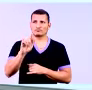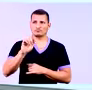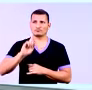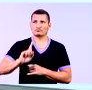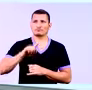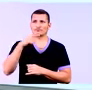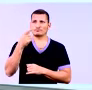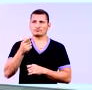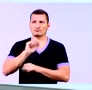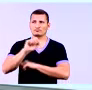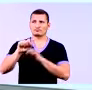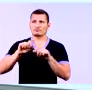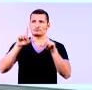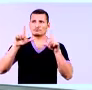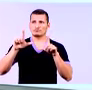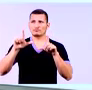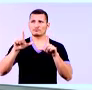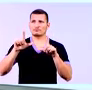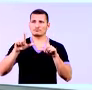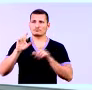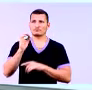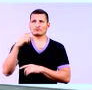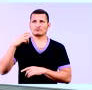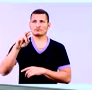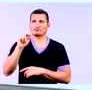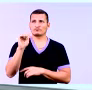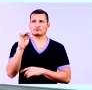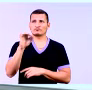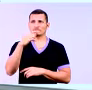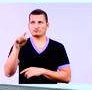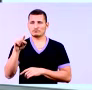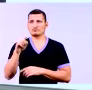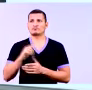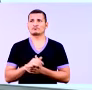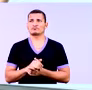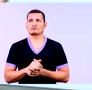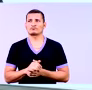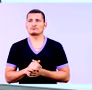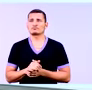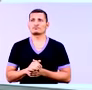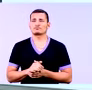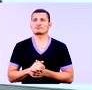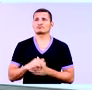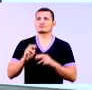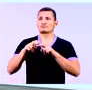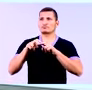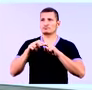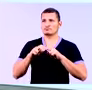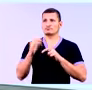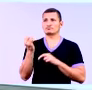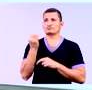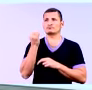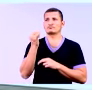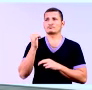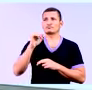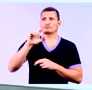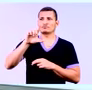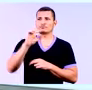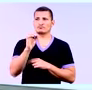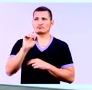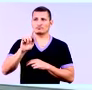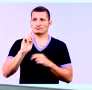depois efetivamente executam as operações que precisam ser realizadas. Por esse motivo, a importância do log.